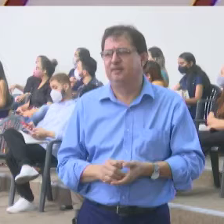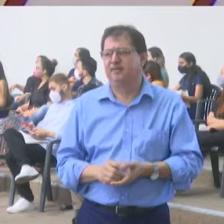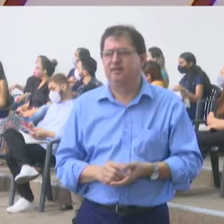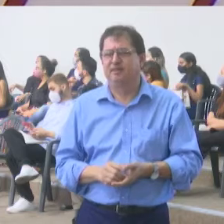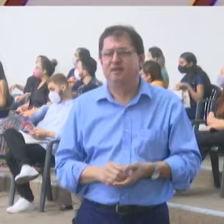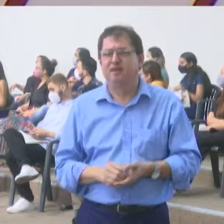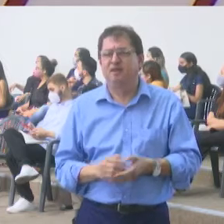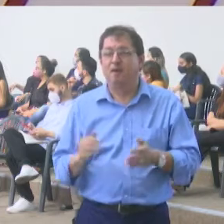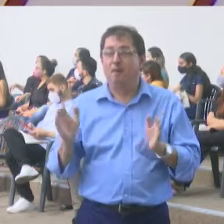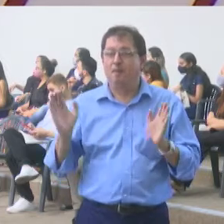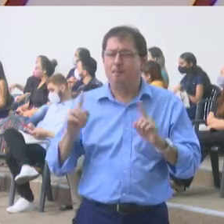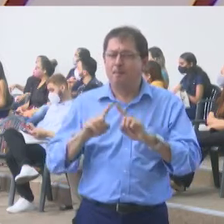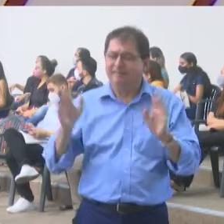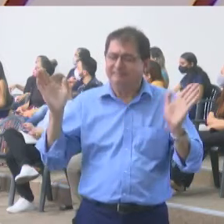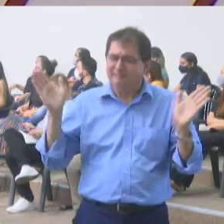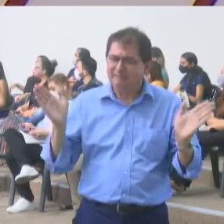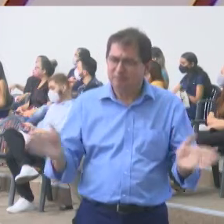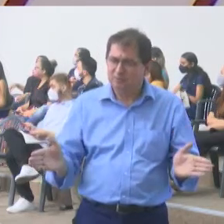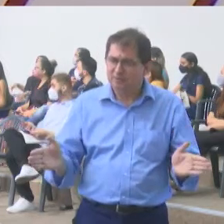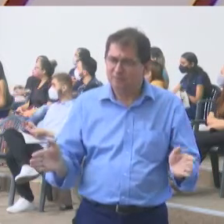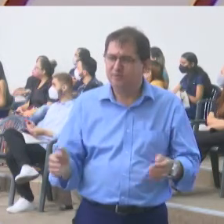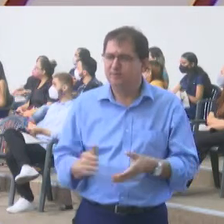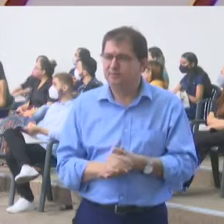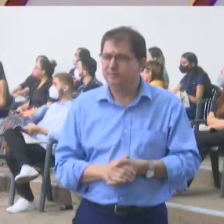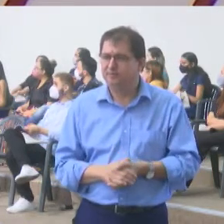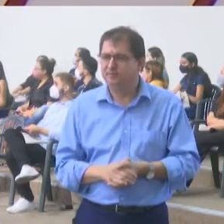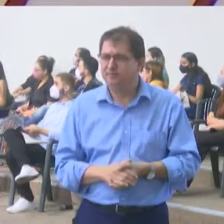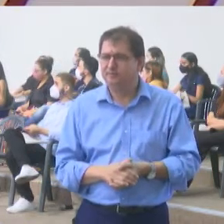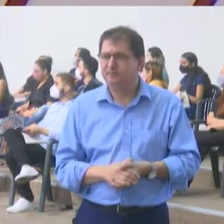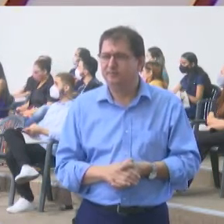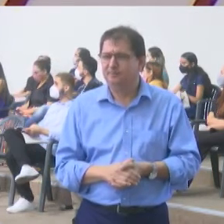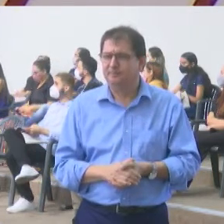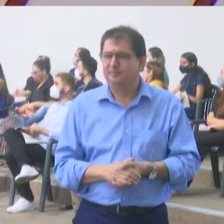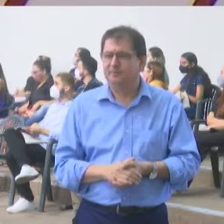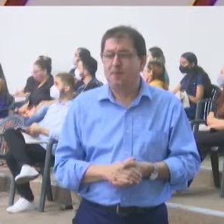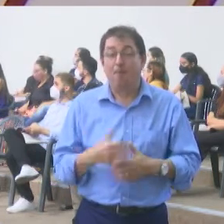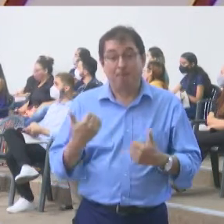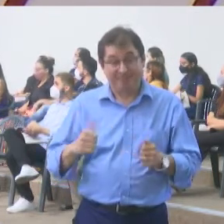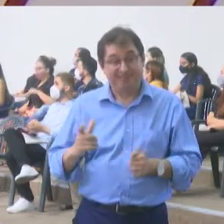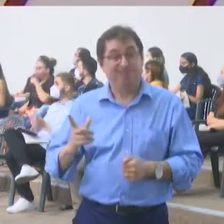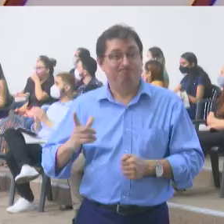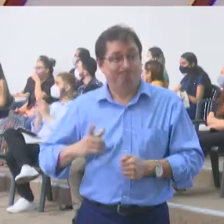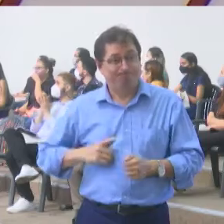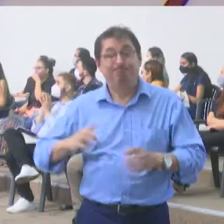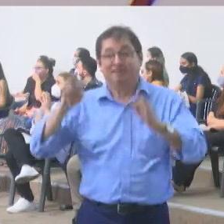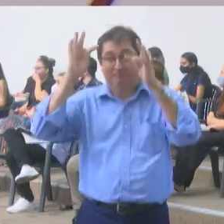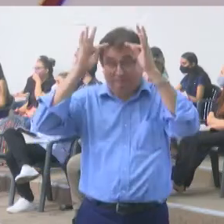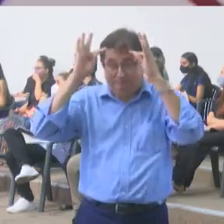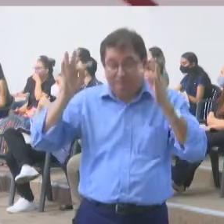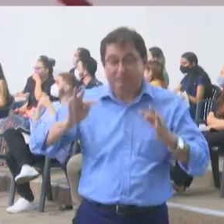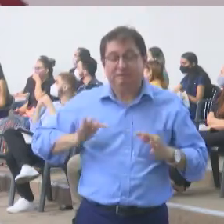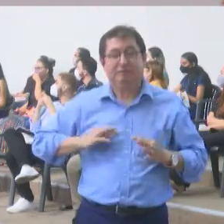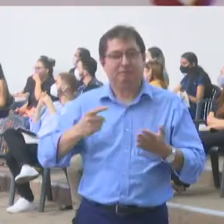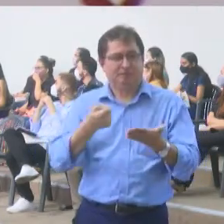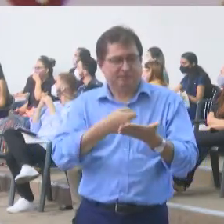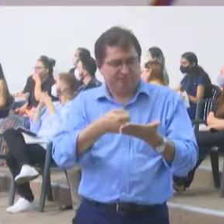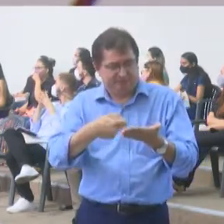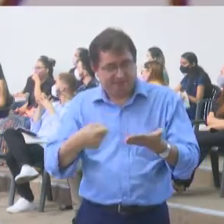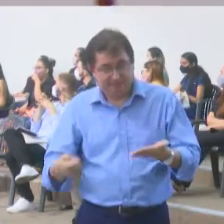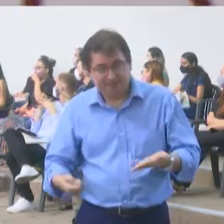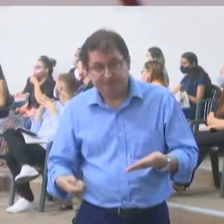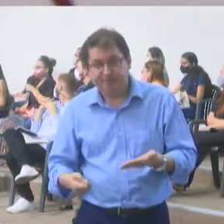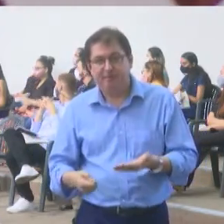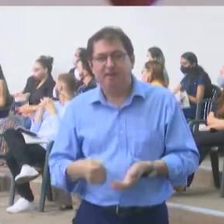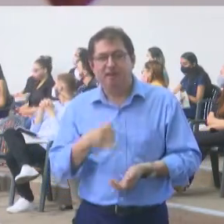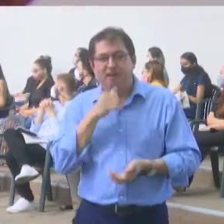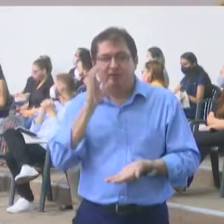mas até hoje nós temos o quê na hora do casamento? As testemunhas, tem que assinar. Quando é no cartório, quando é na igreja,